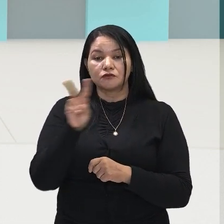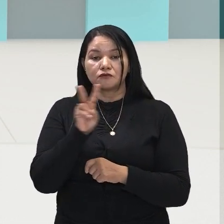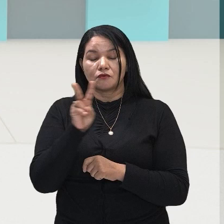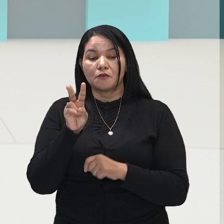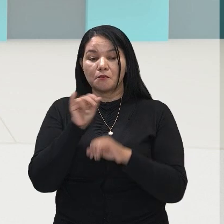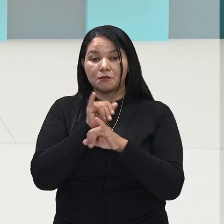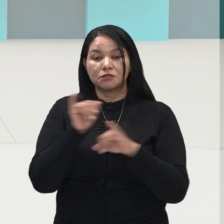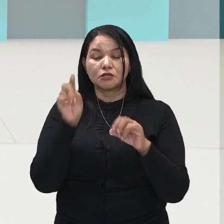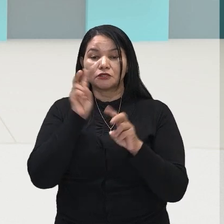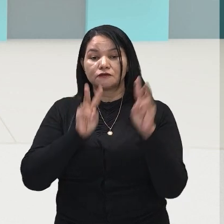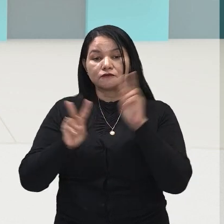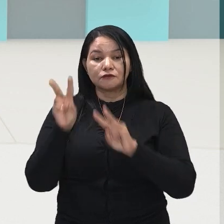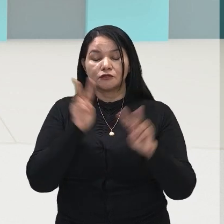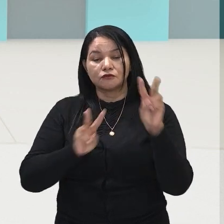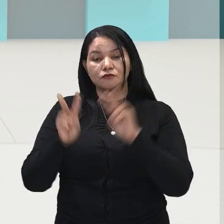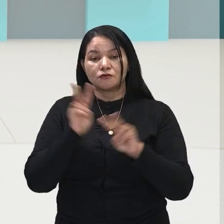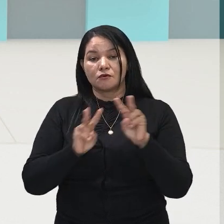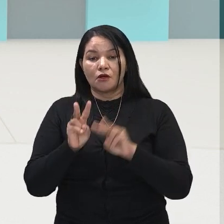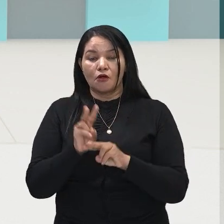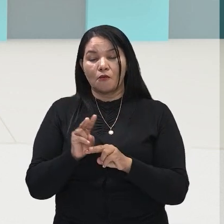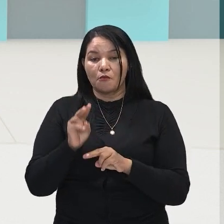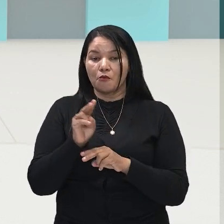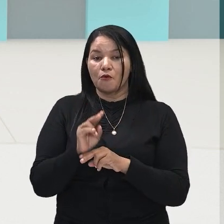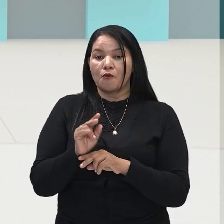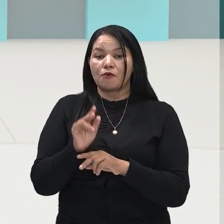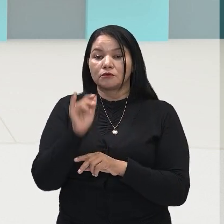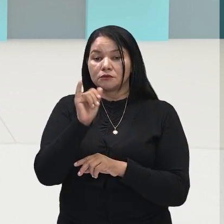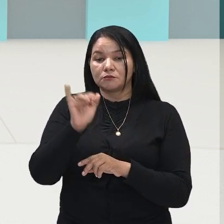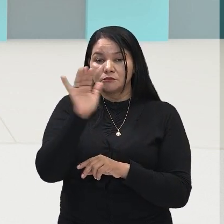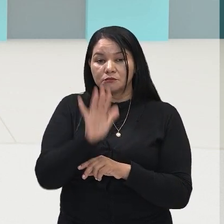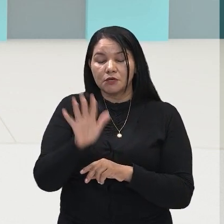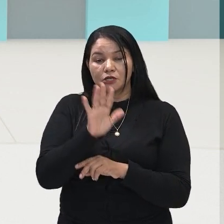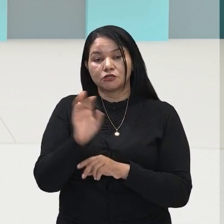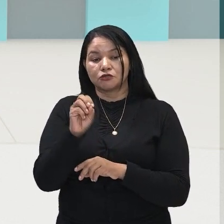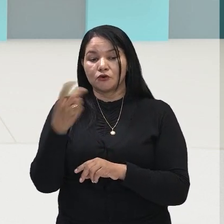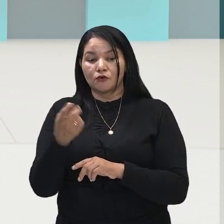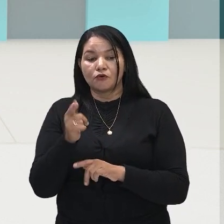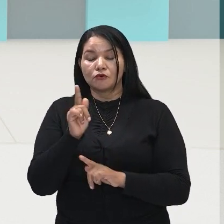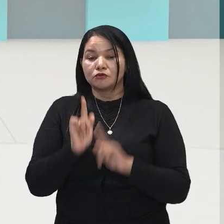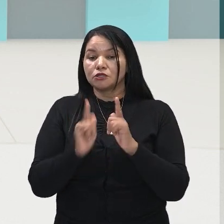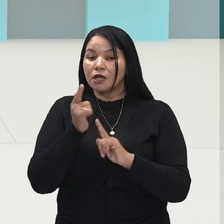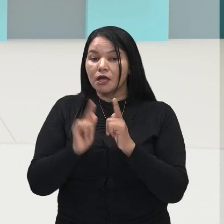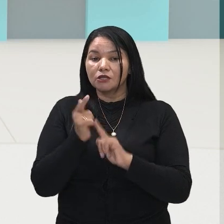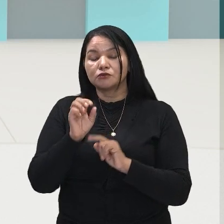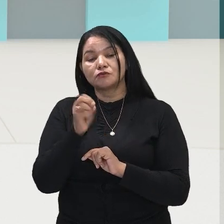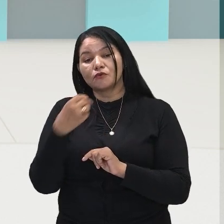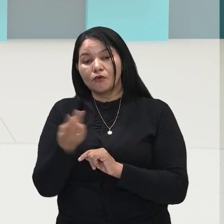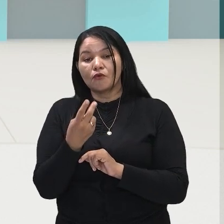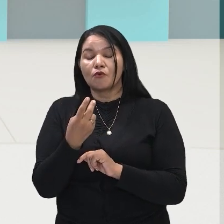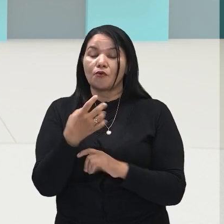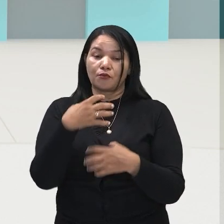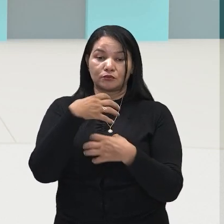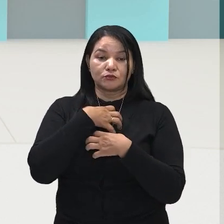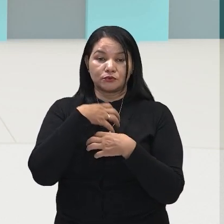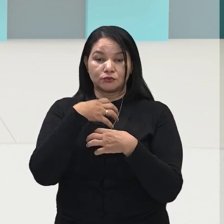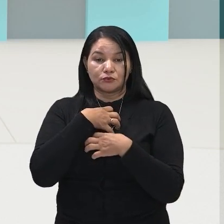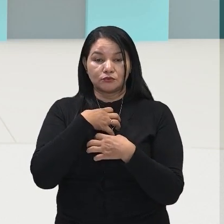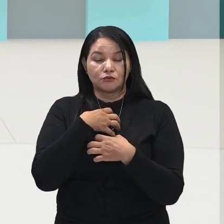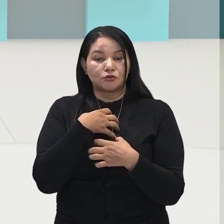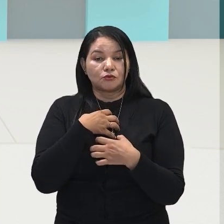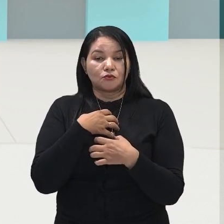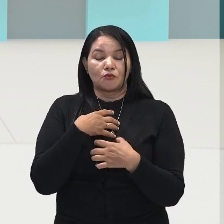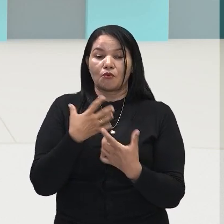pode ser por imagem, pode ser por gesto, ou até mesmo por aquilo que eu sinto, como um